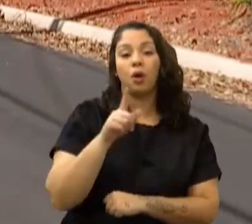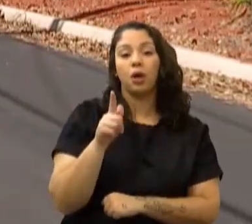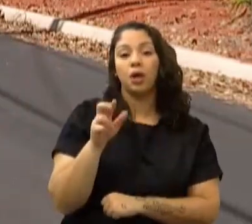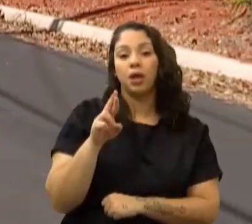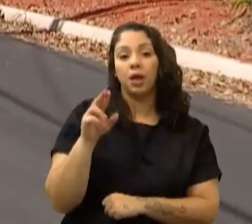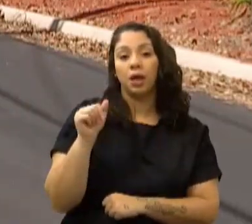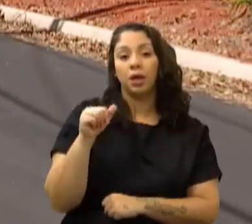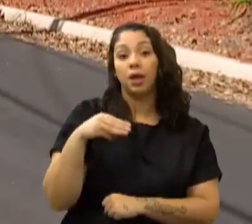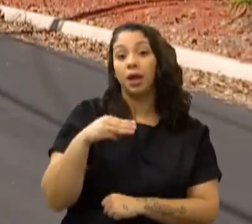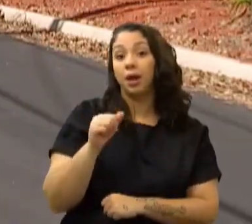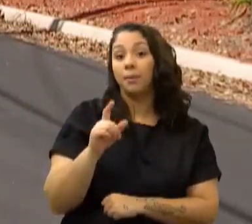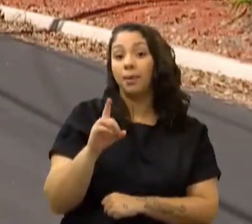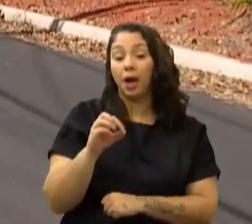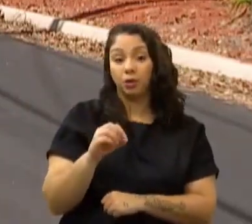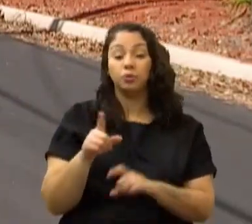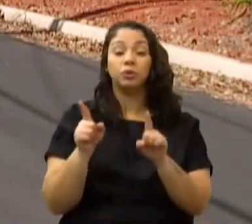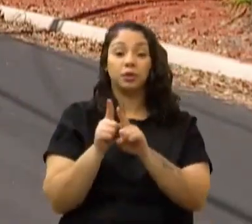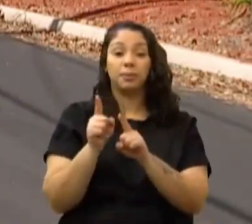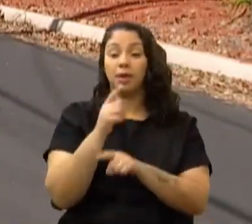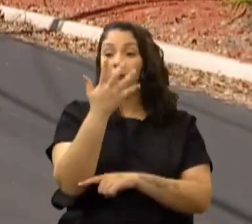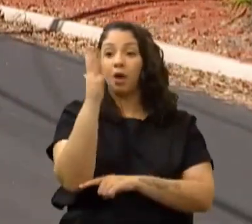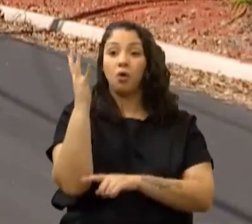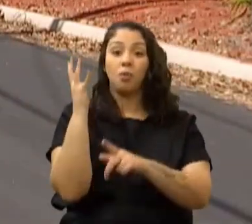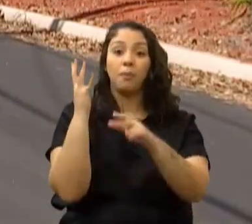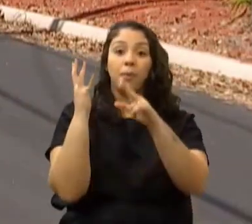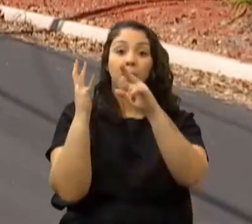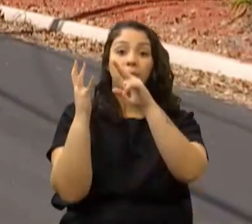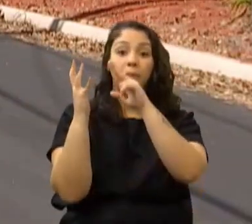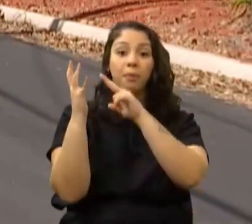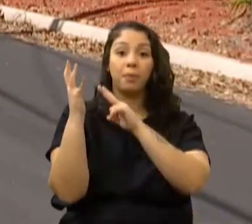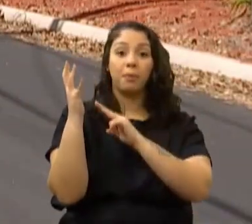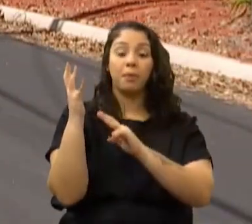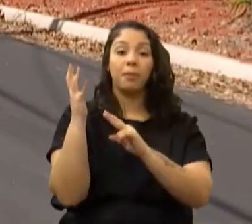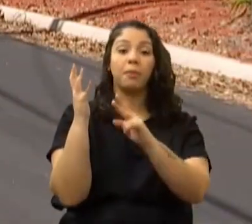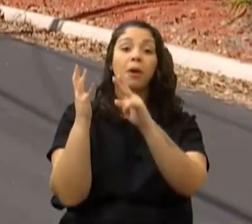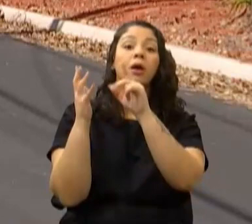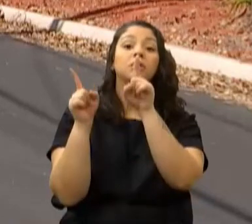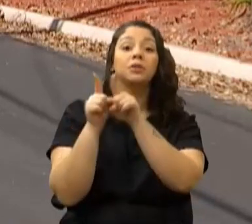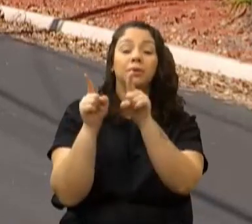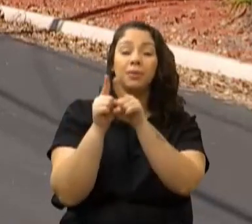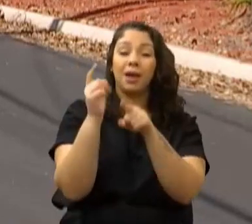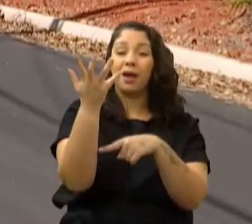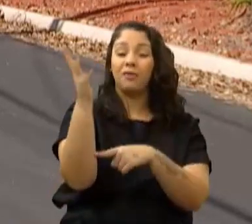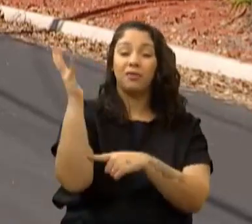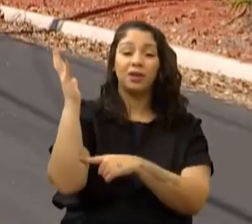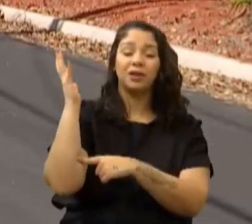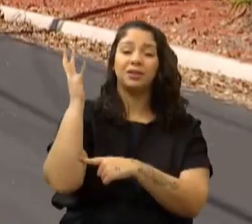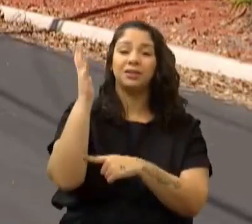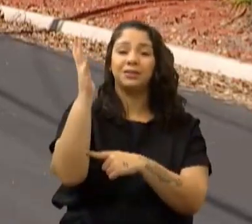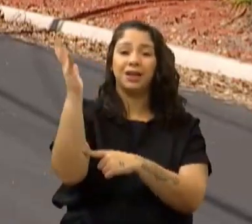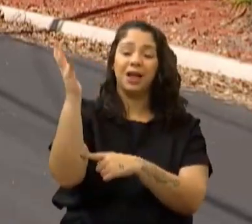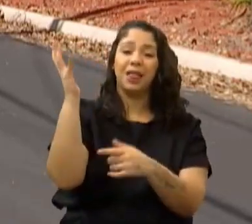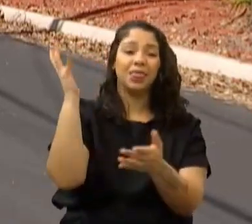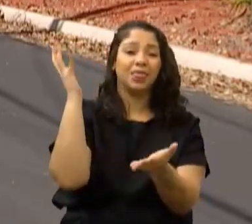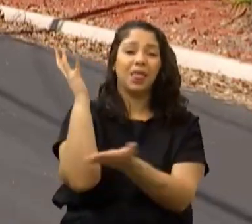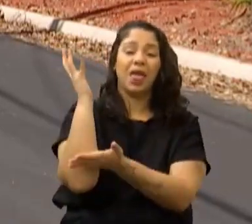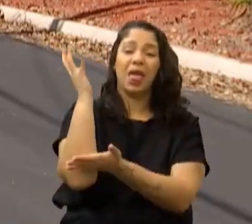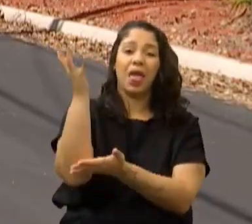entrada da região do bairro Gramado a poda das árvores a extração daquelas árvores que estavam